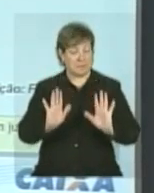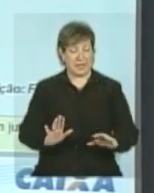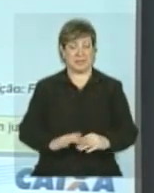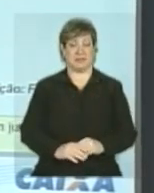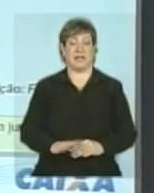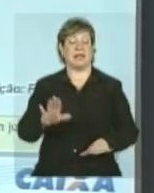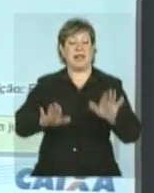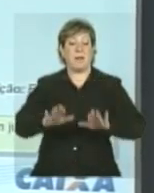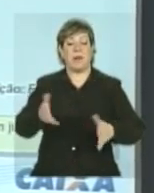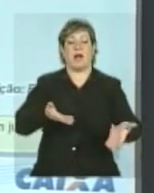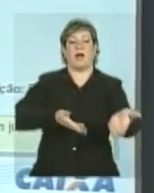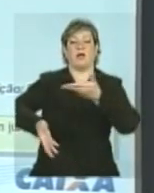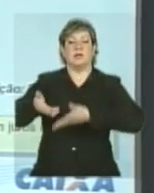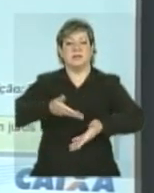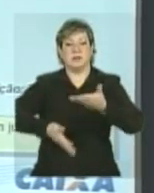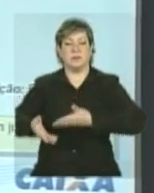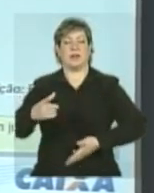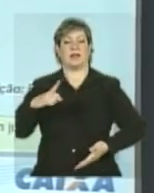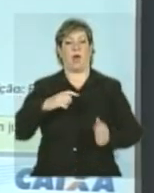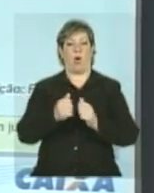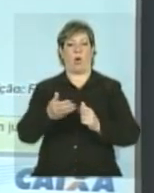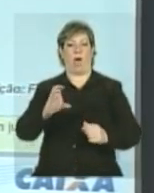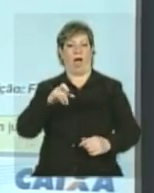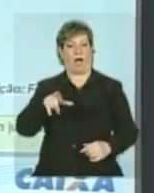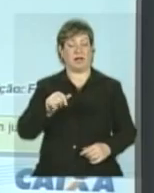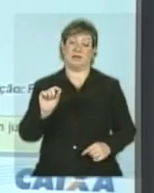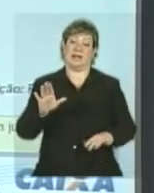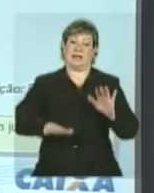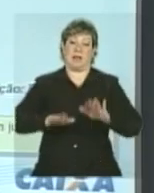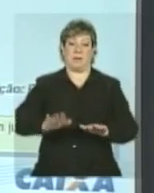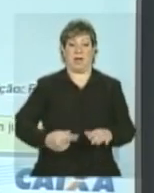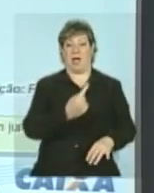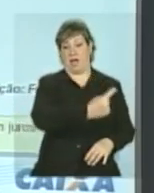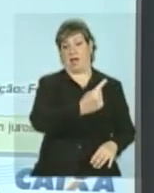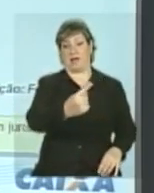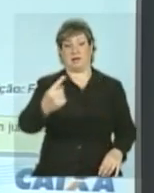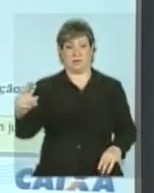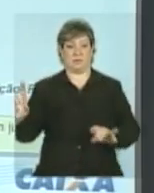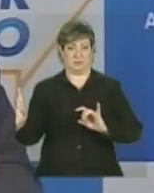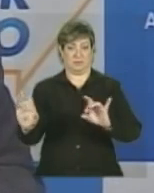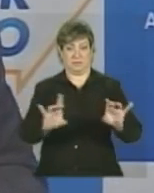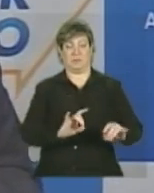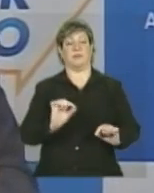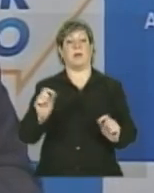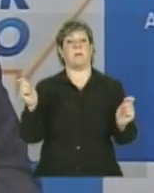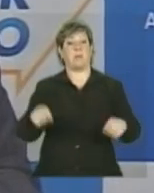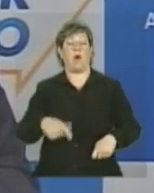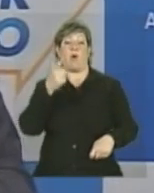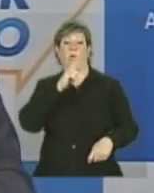relacionamento que ele tenha com a Caixa, aí depende da situação de cada um, ele pode chegar a